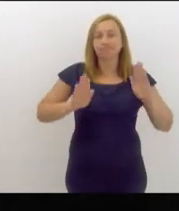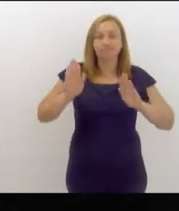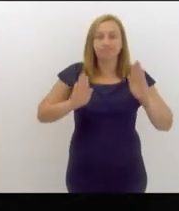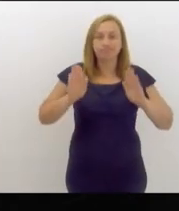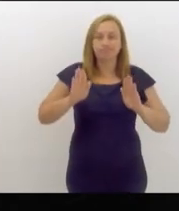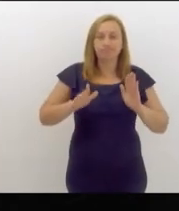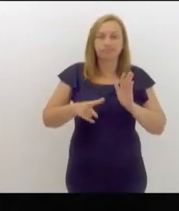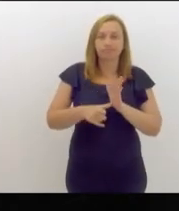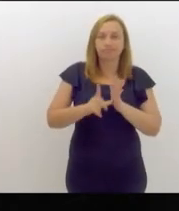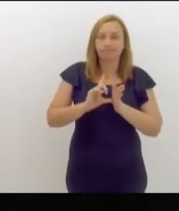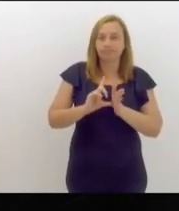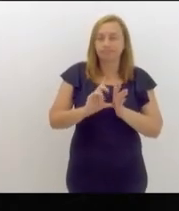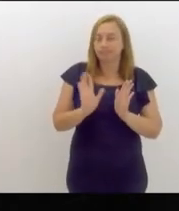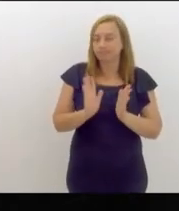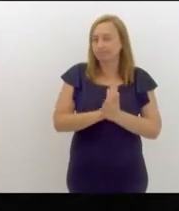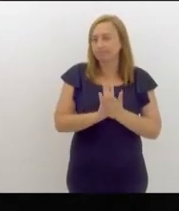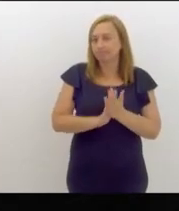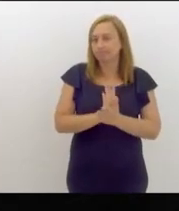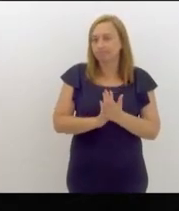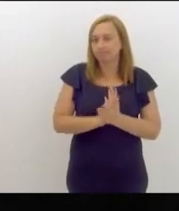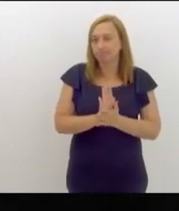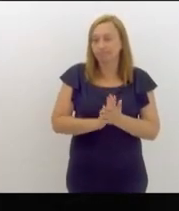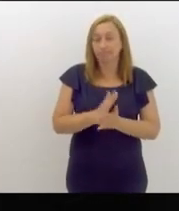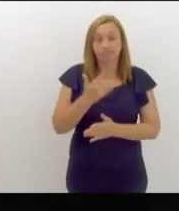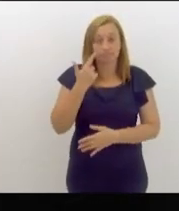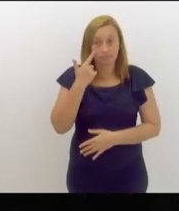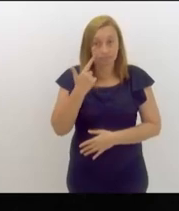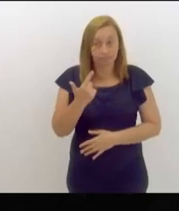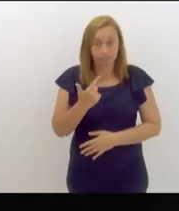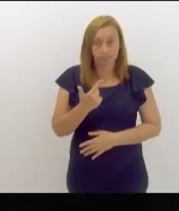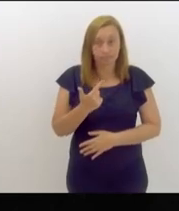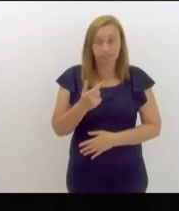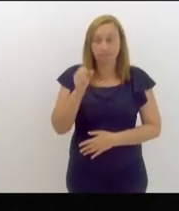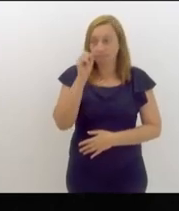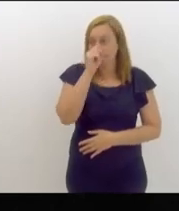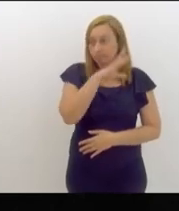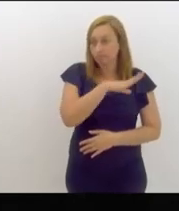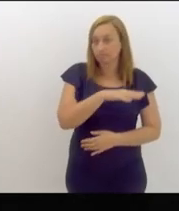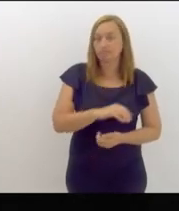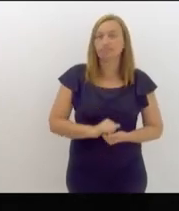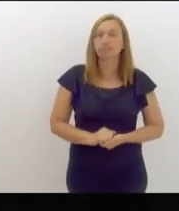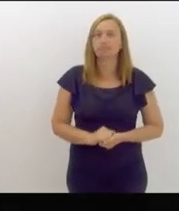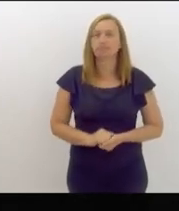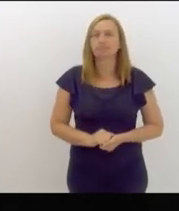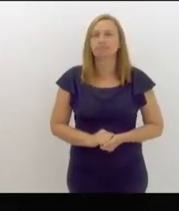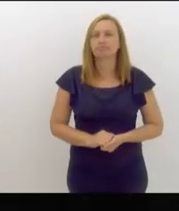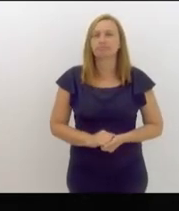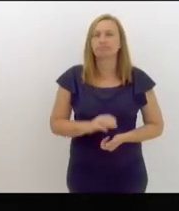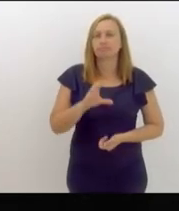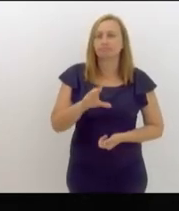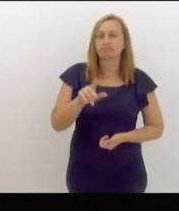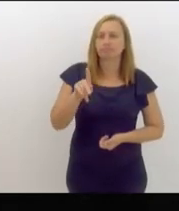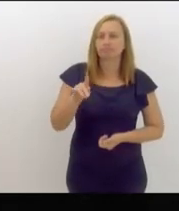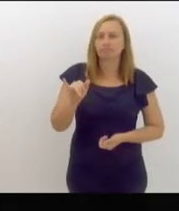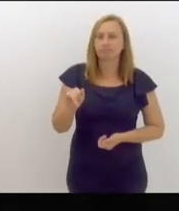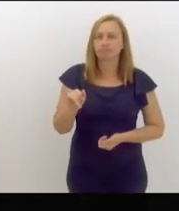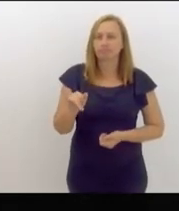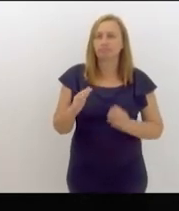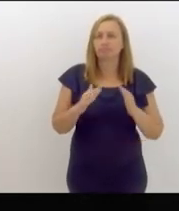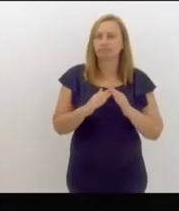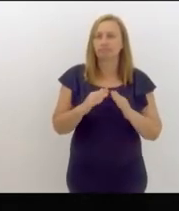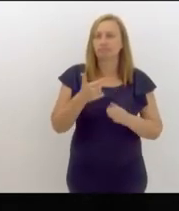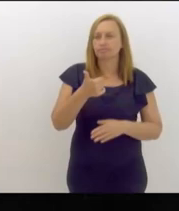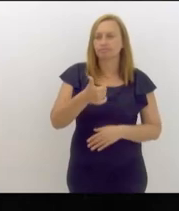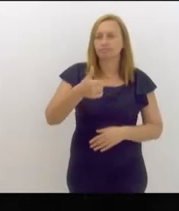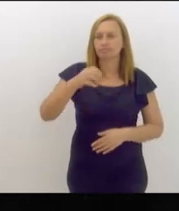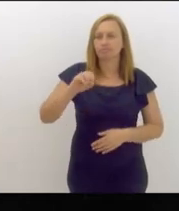antecedência o que né nosso ver é um completo absurdo tivemos uma CPI nessa casa em 2017